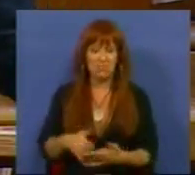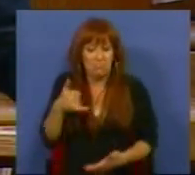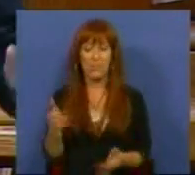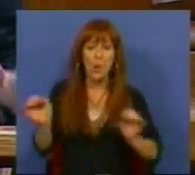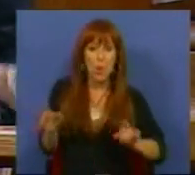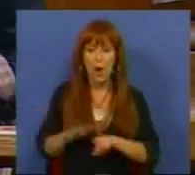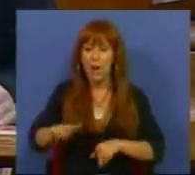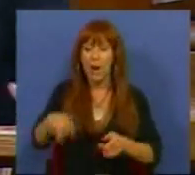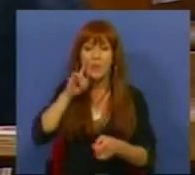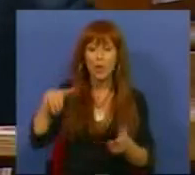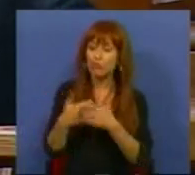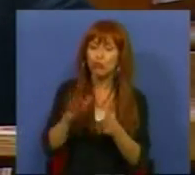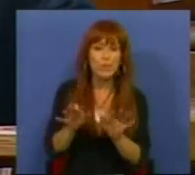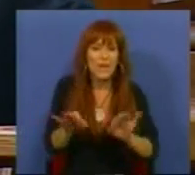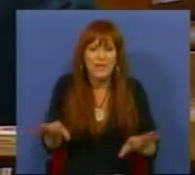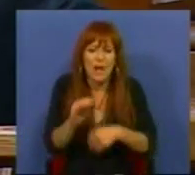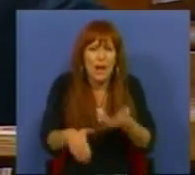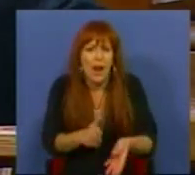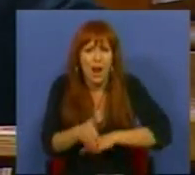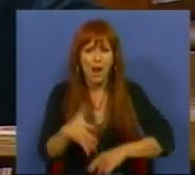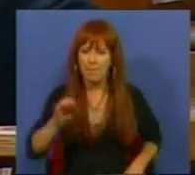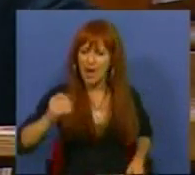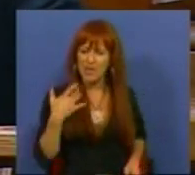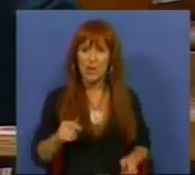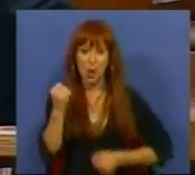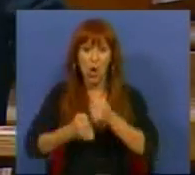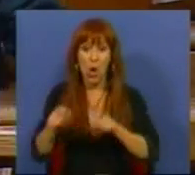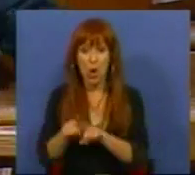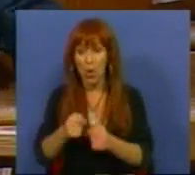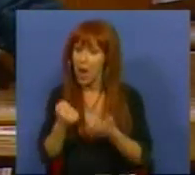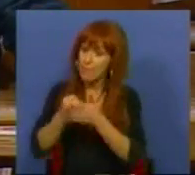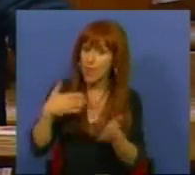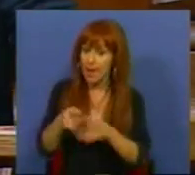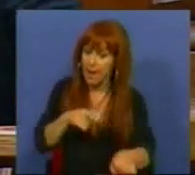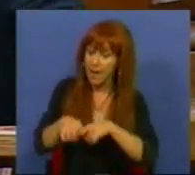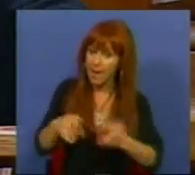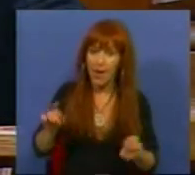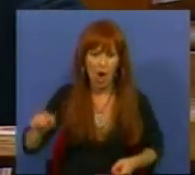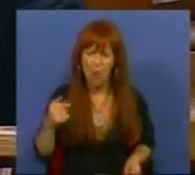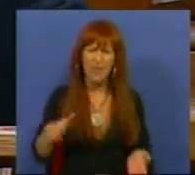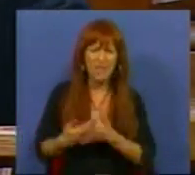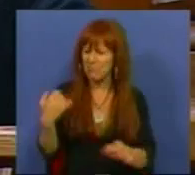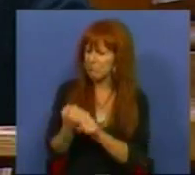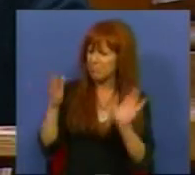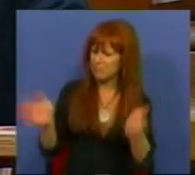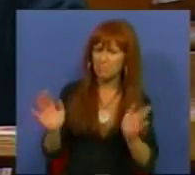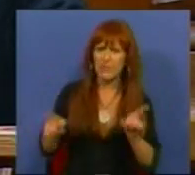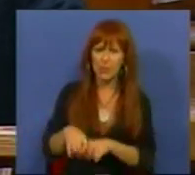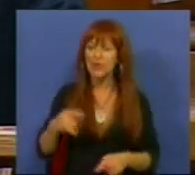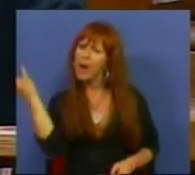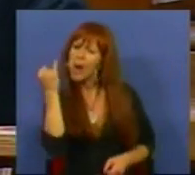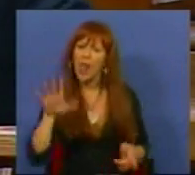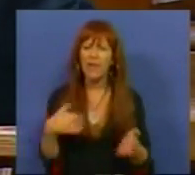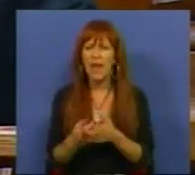sobressaltos para assegurar que tudo fica na mesma. O PSD acorreu, aliás, ao apoio a esta política sem se dar ao trabalho de sequer